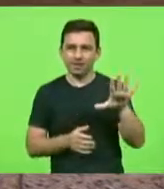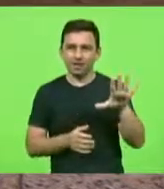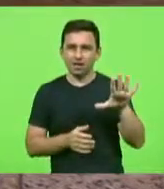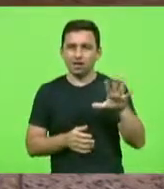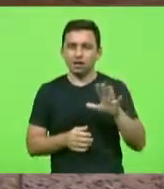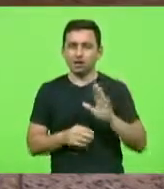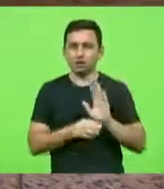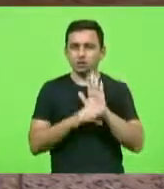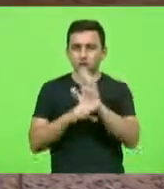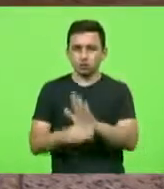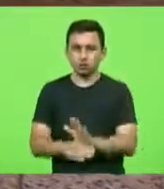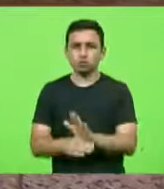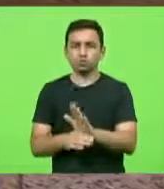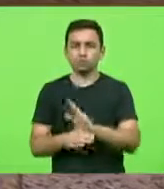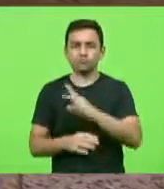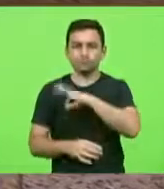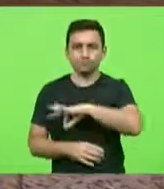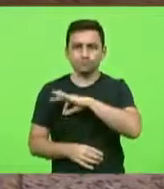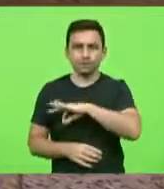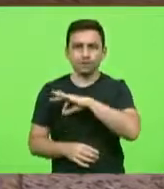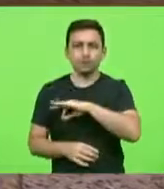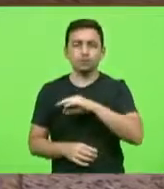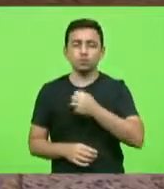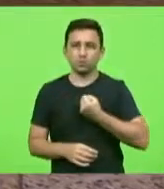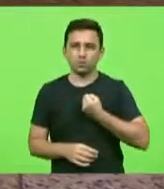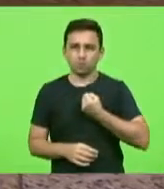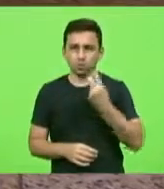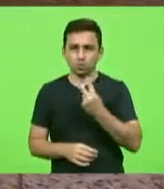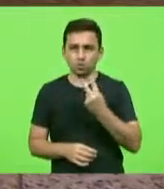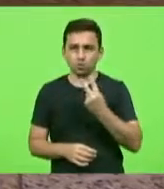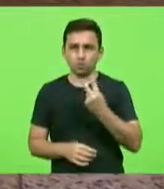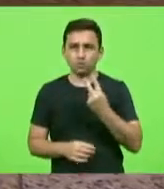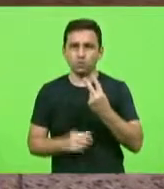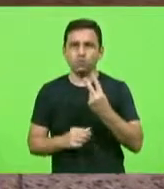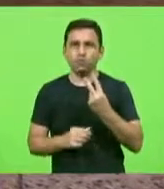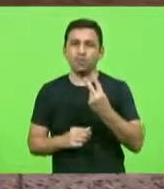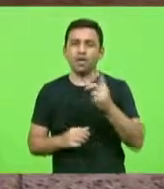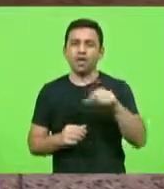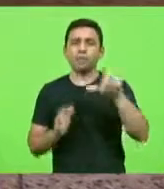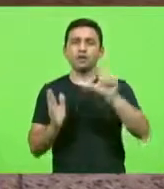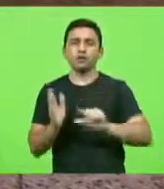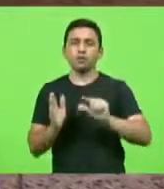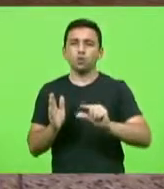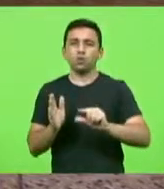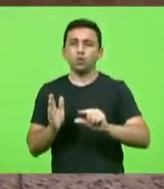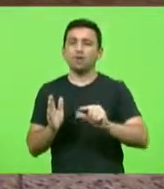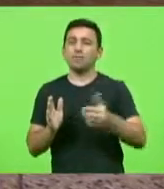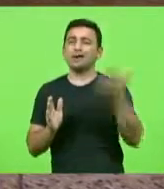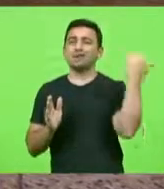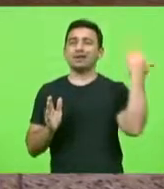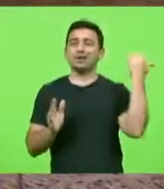número 2, é menor do que a quantidade de fraude que teve no 1.